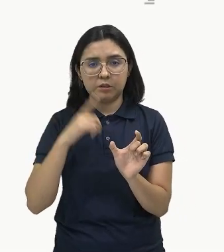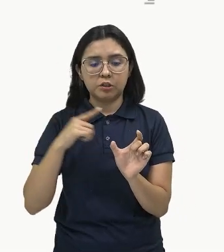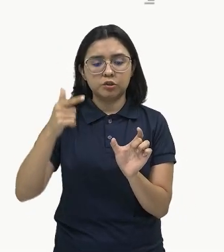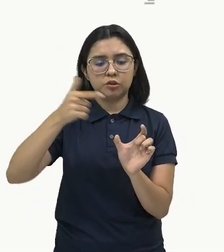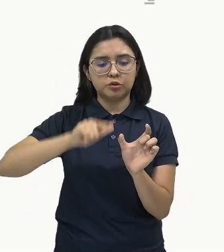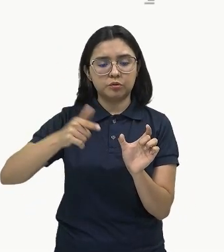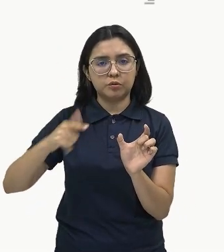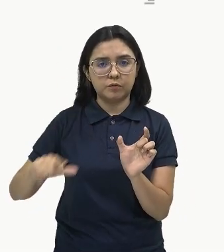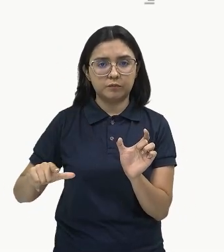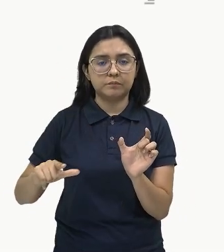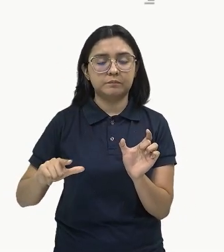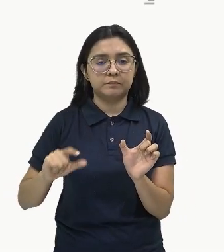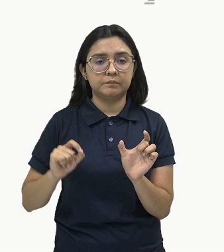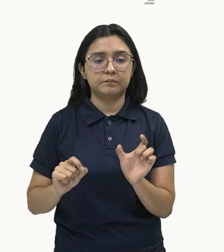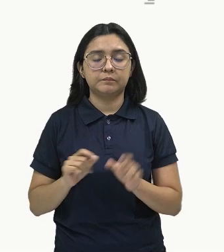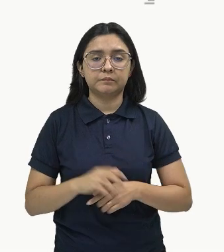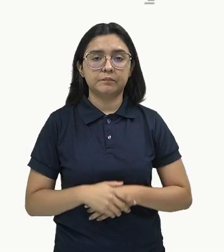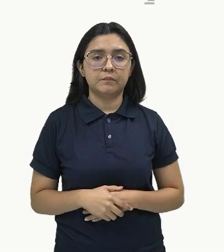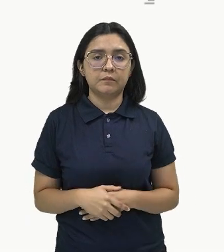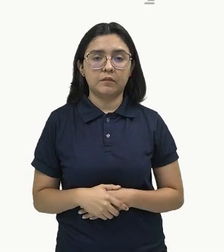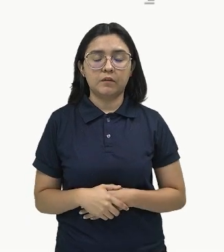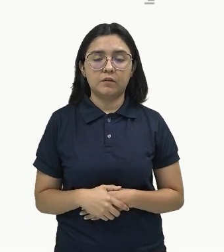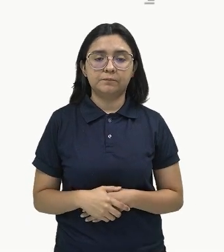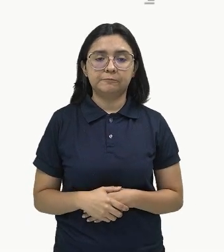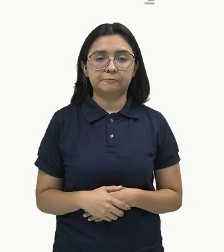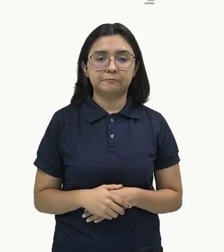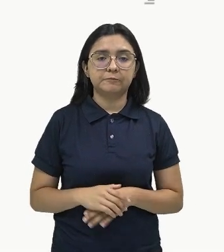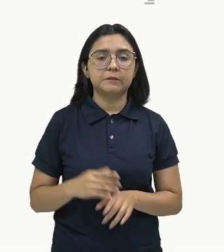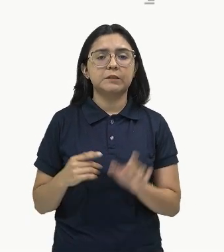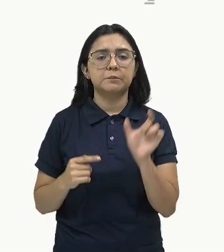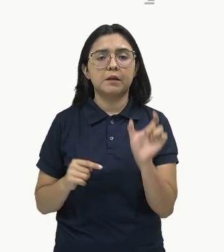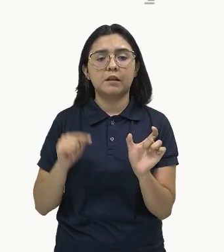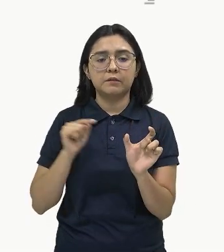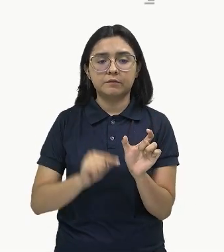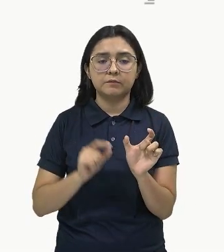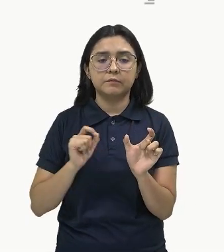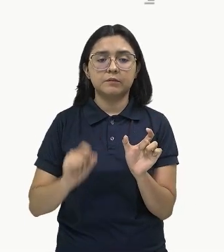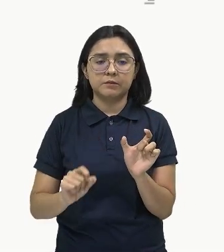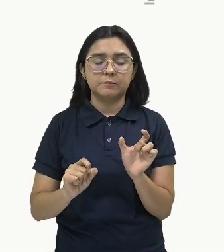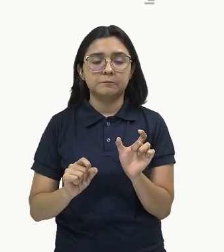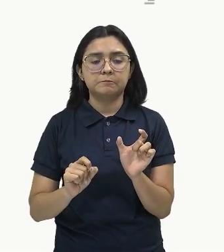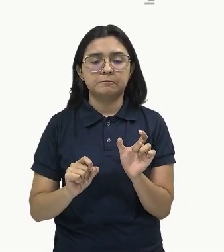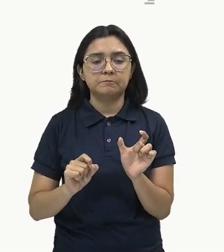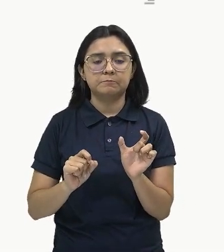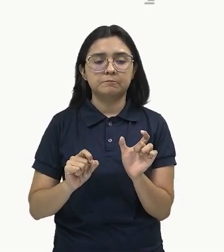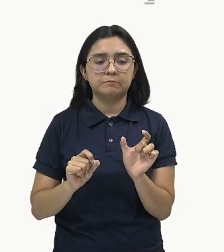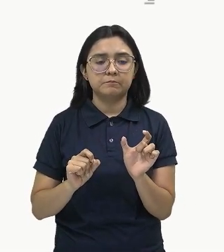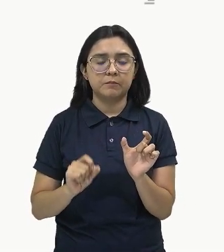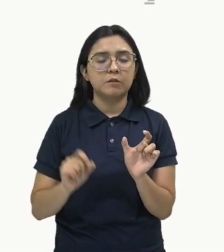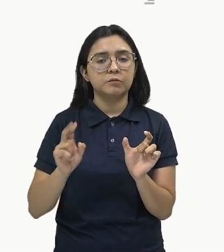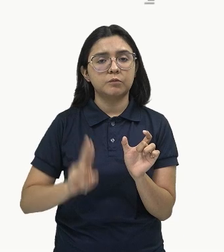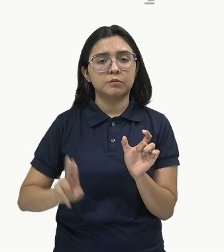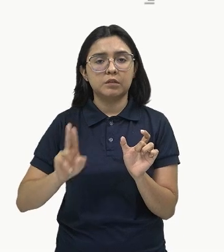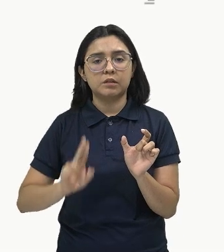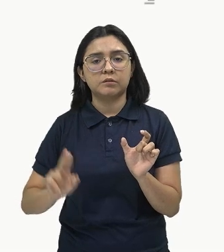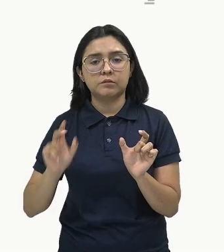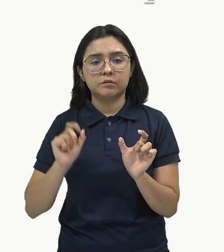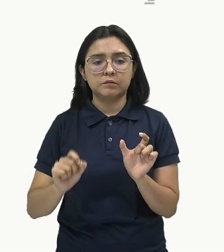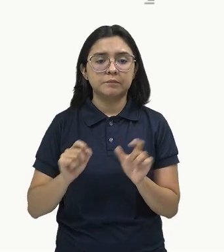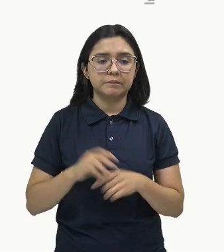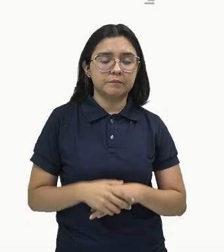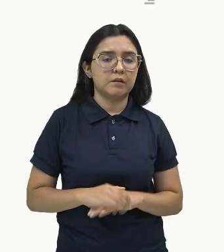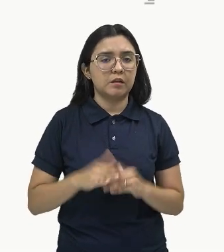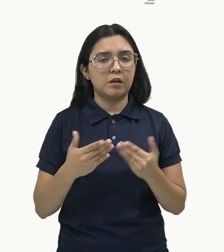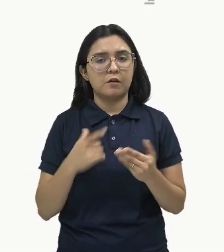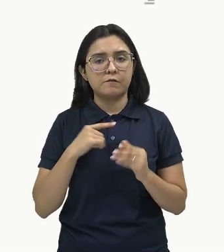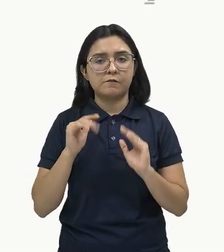repetem, essas palavras, elas são especificamente, né, utilizadas para se voltar ao